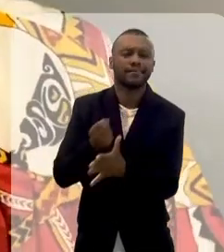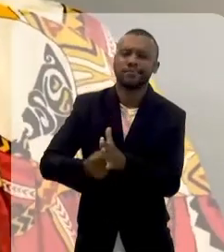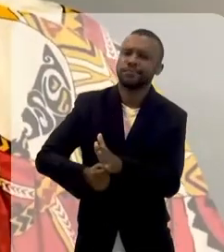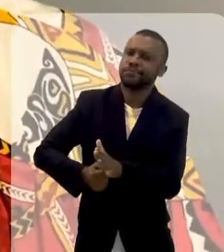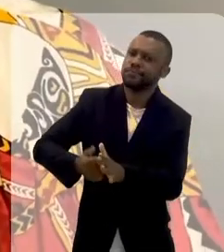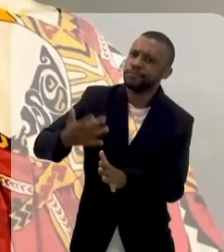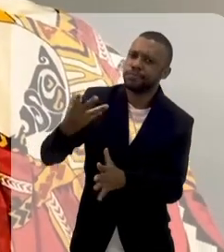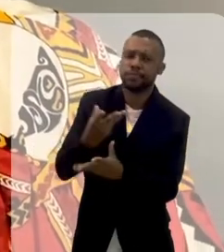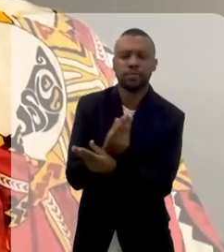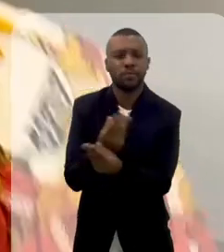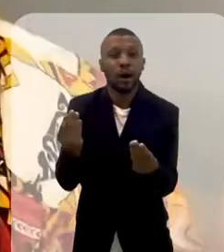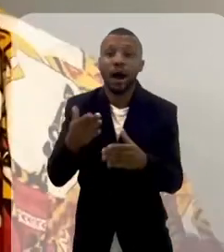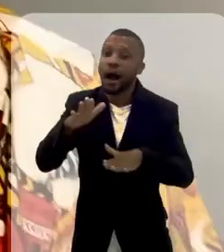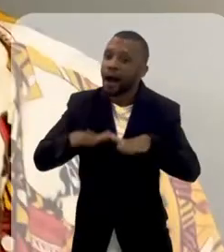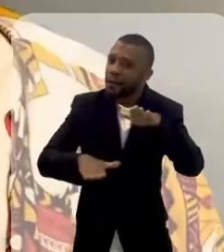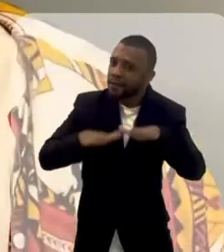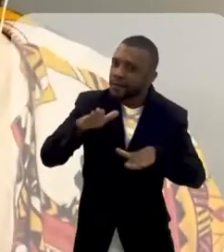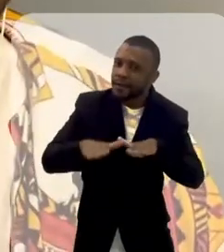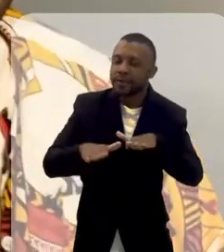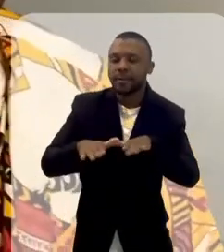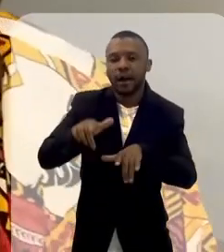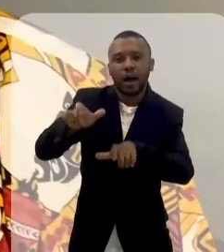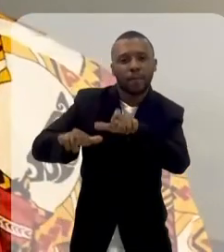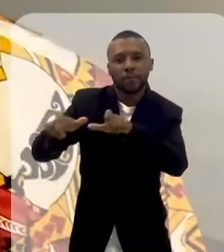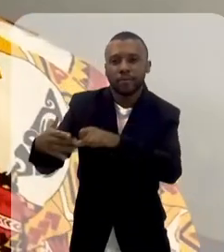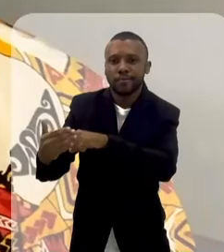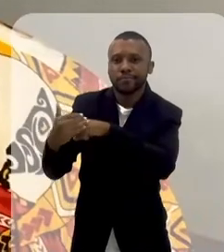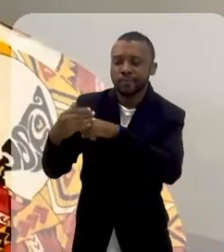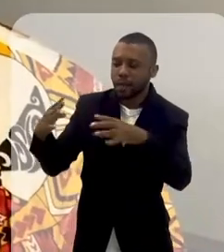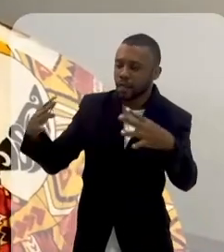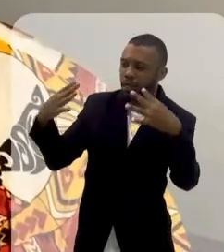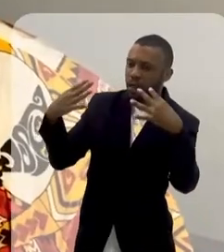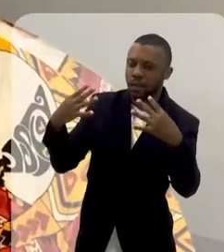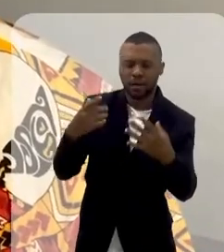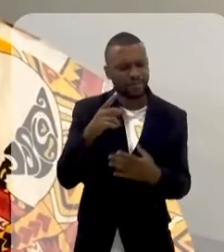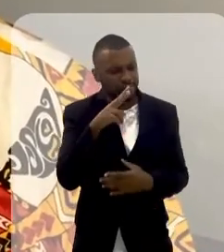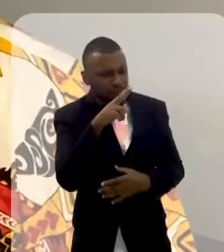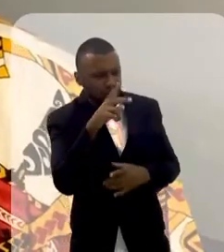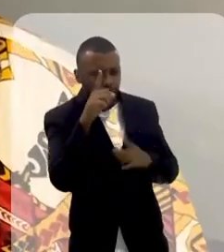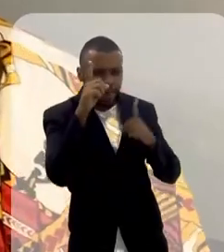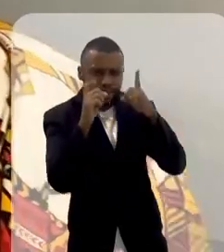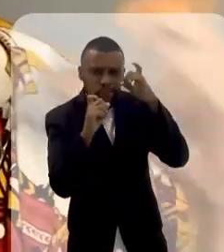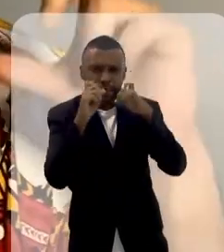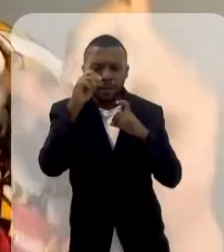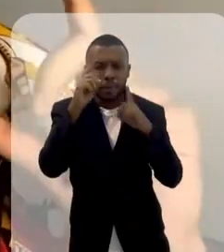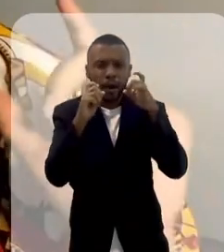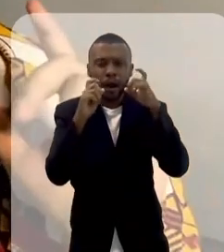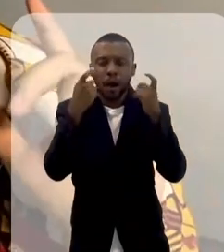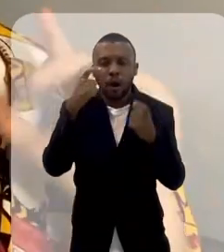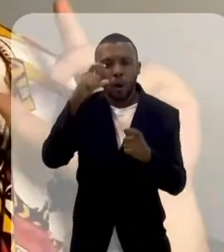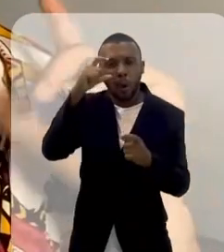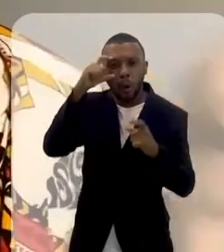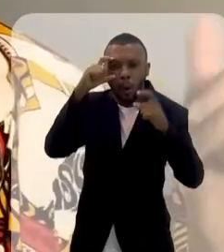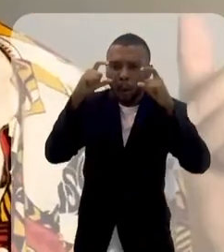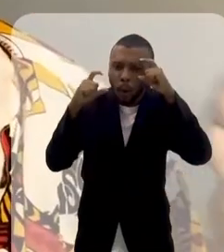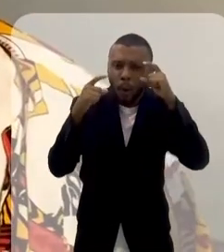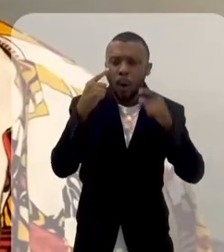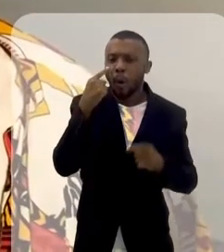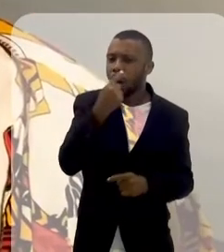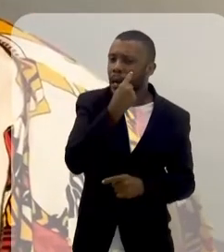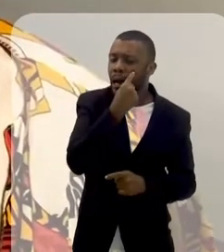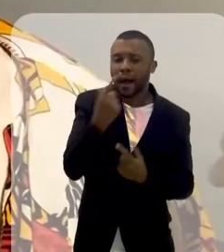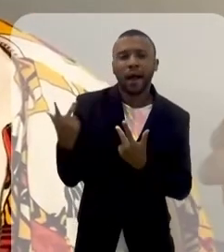isso acontece muito, assim. E às vezes as pessoas que cresceram com a gente, eles olham para nossa afeição, a gente tem o mesmo